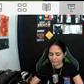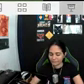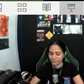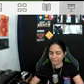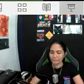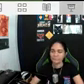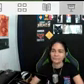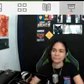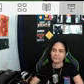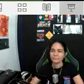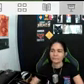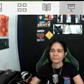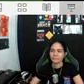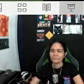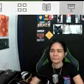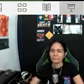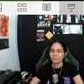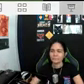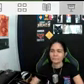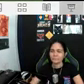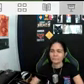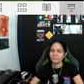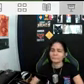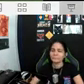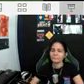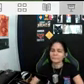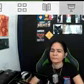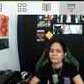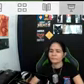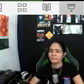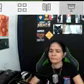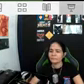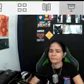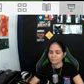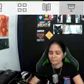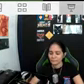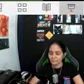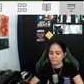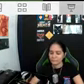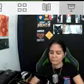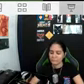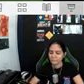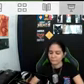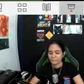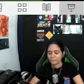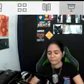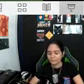É, tipo assim, a amostra. Uma amostra que seja coletada, seria isso?